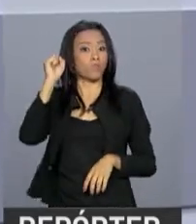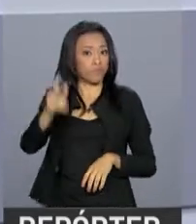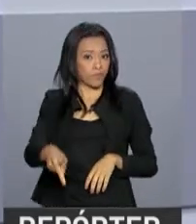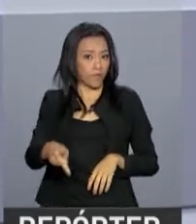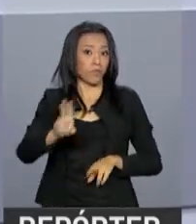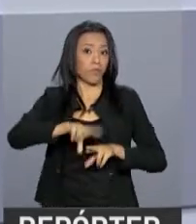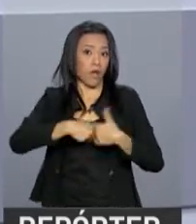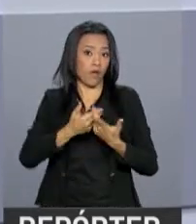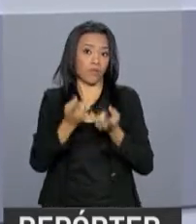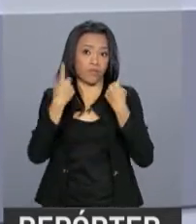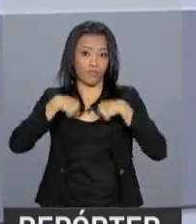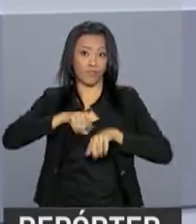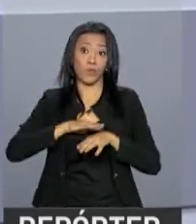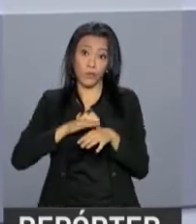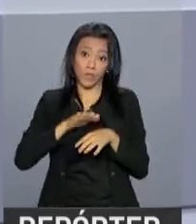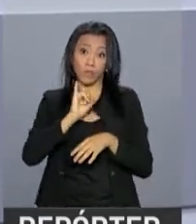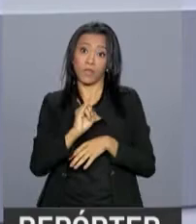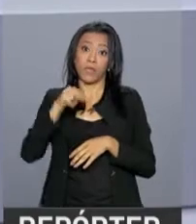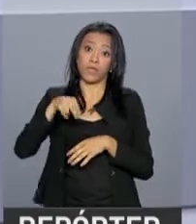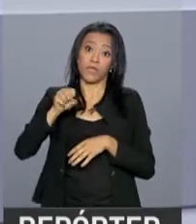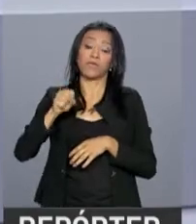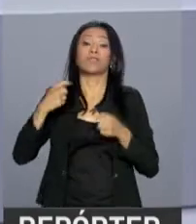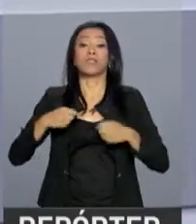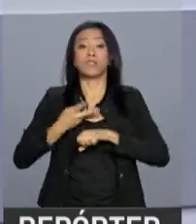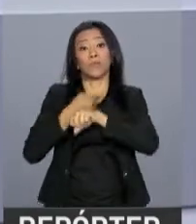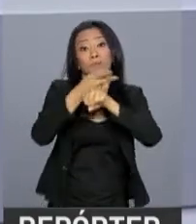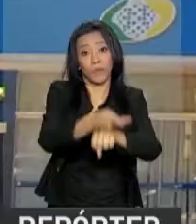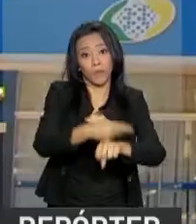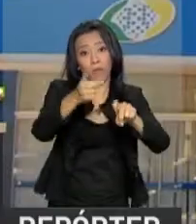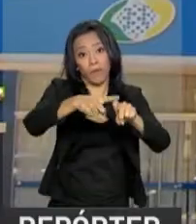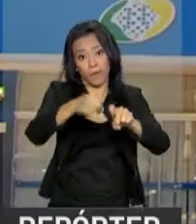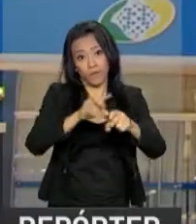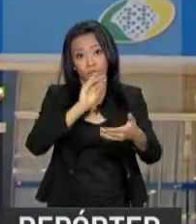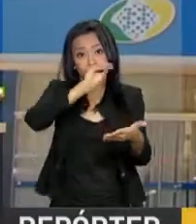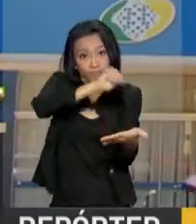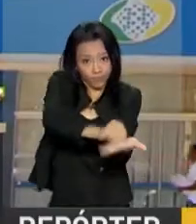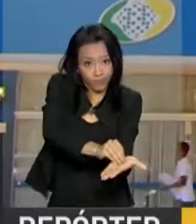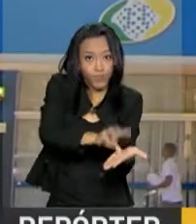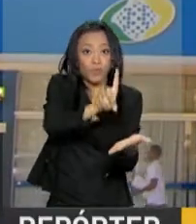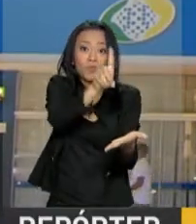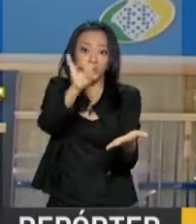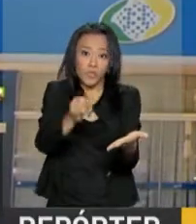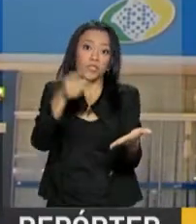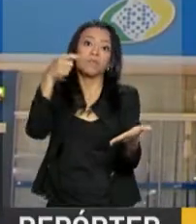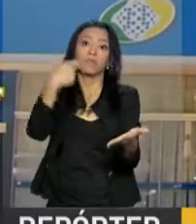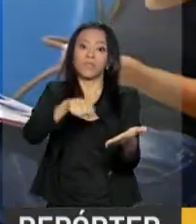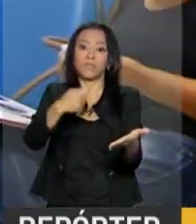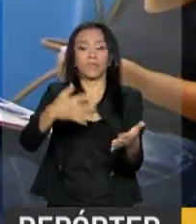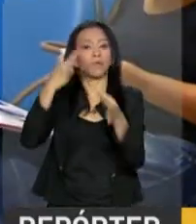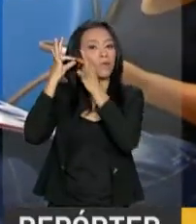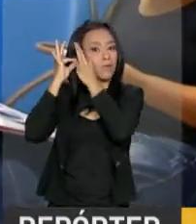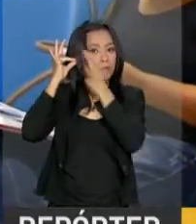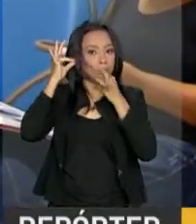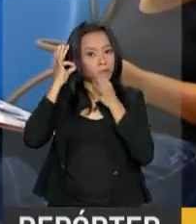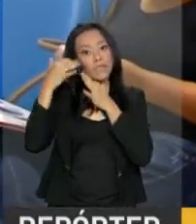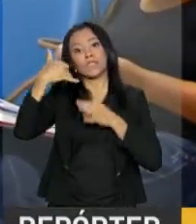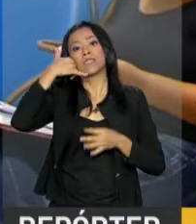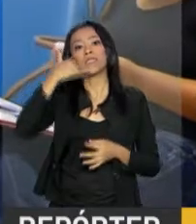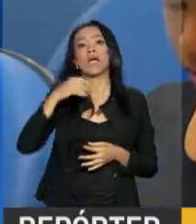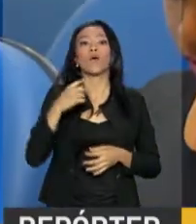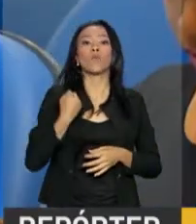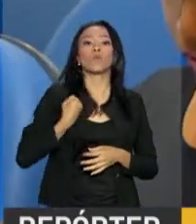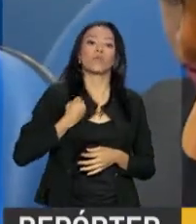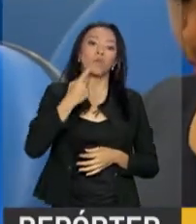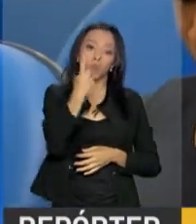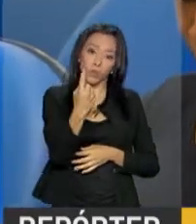inss agendem a perícia médica o beneficiário deve agendar o comparecimento pela central da previdência social no telefone